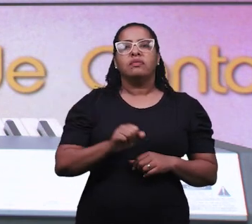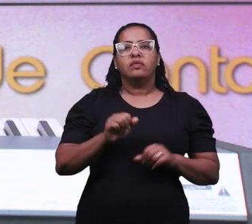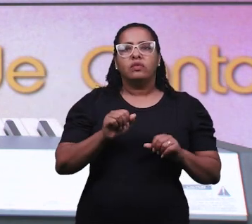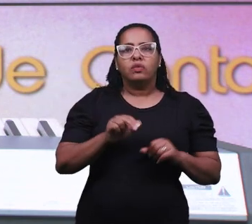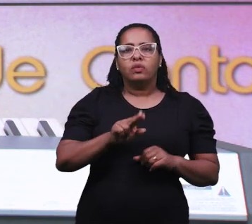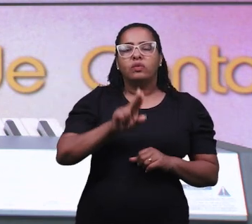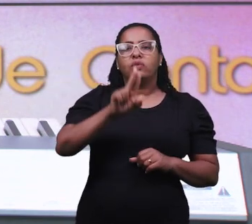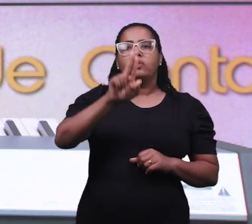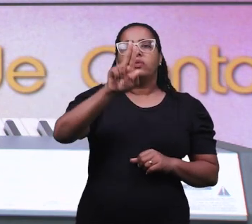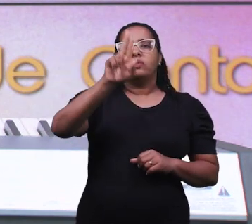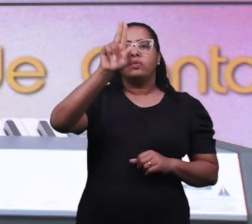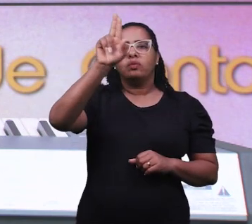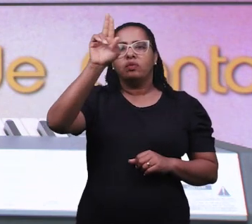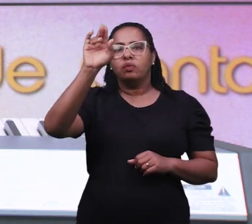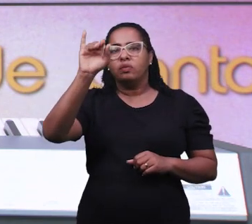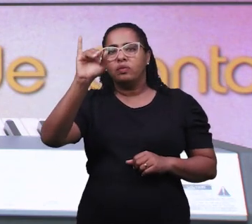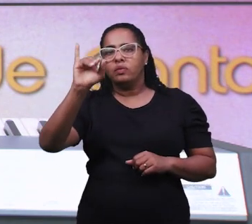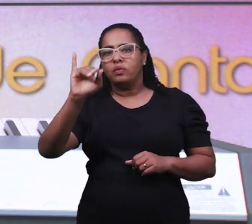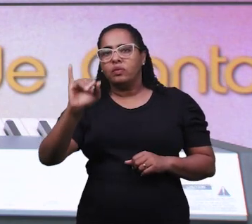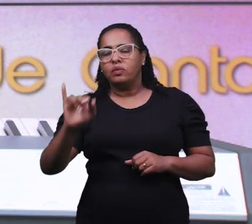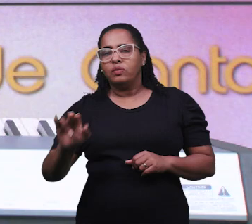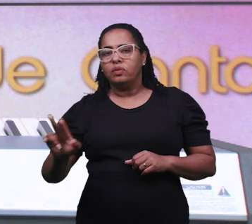Continua no giro.